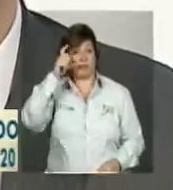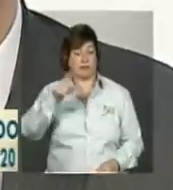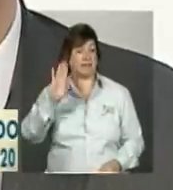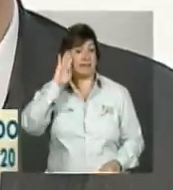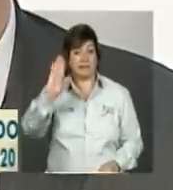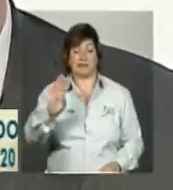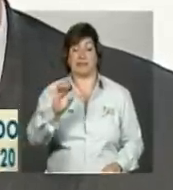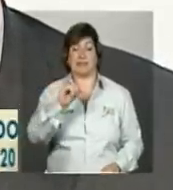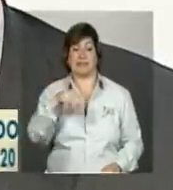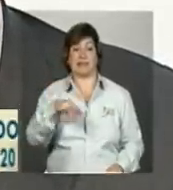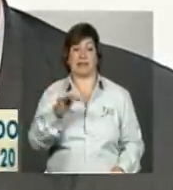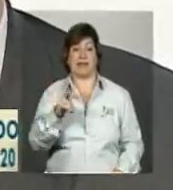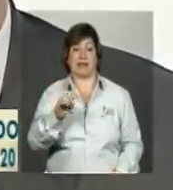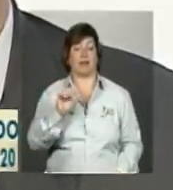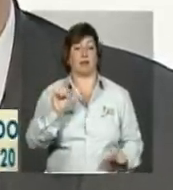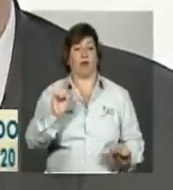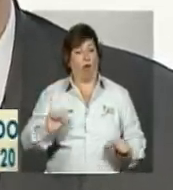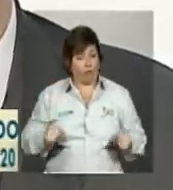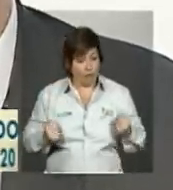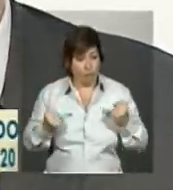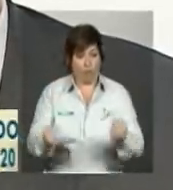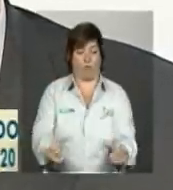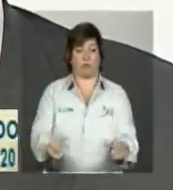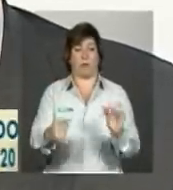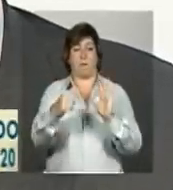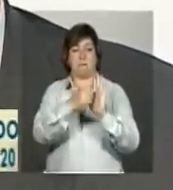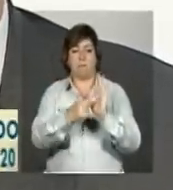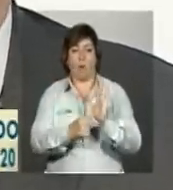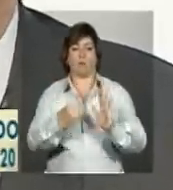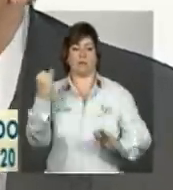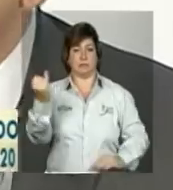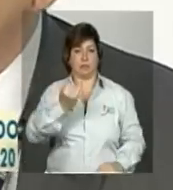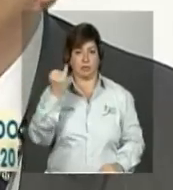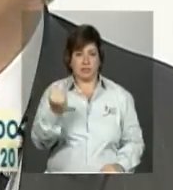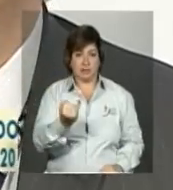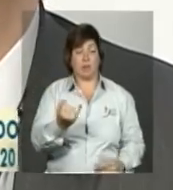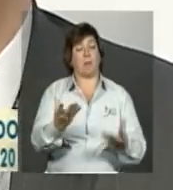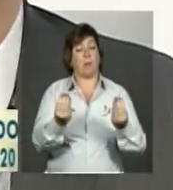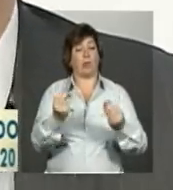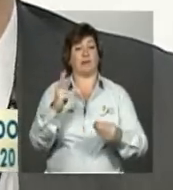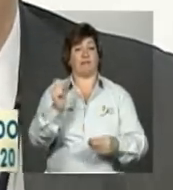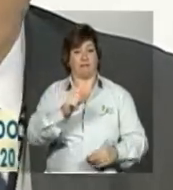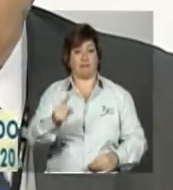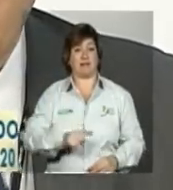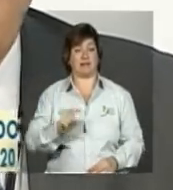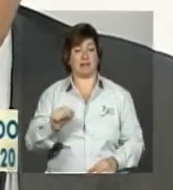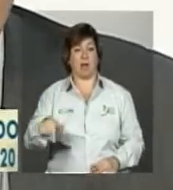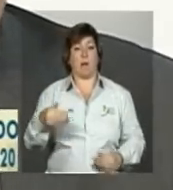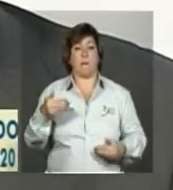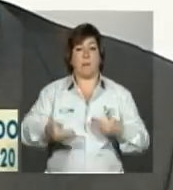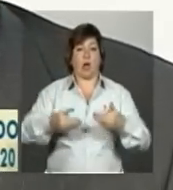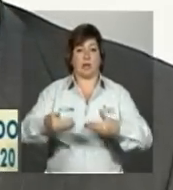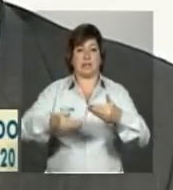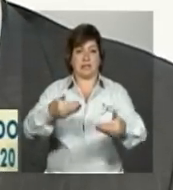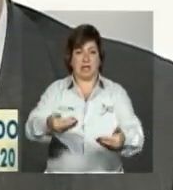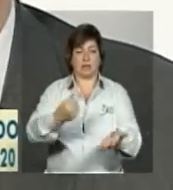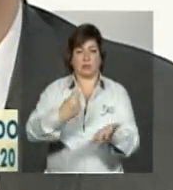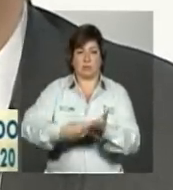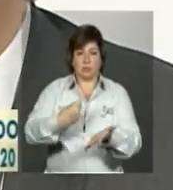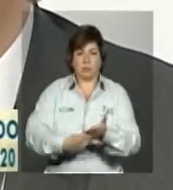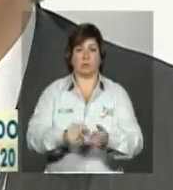seja reforçar pontos importantes, muitas vezes o processo